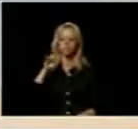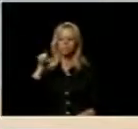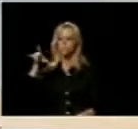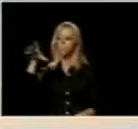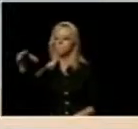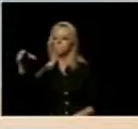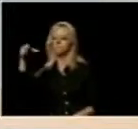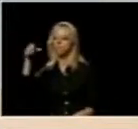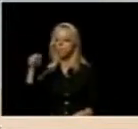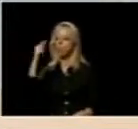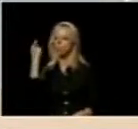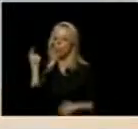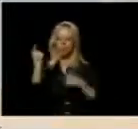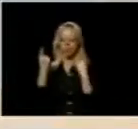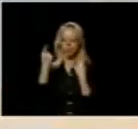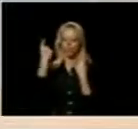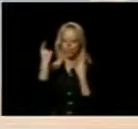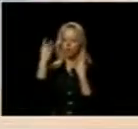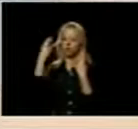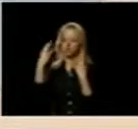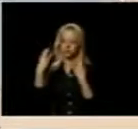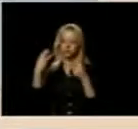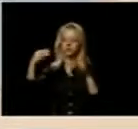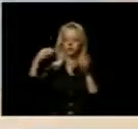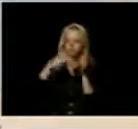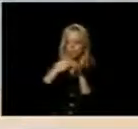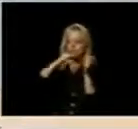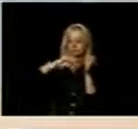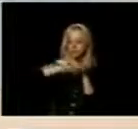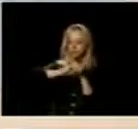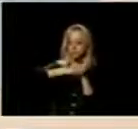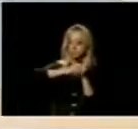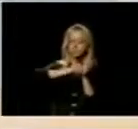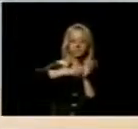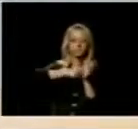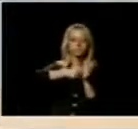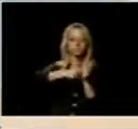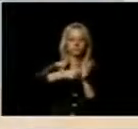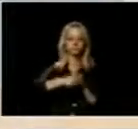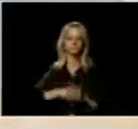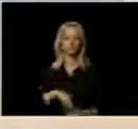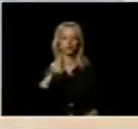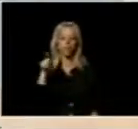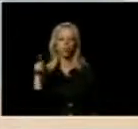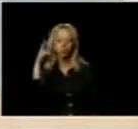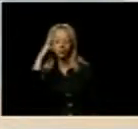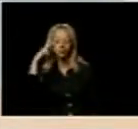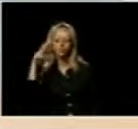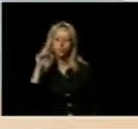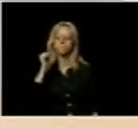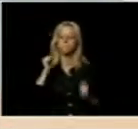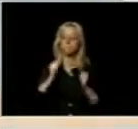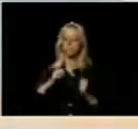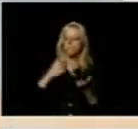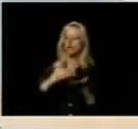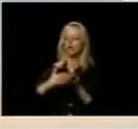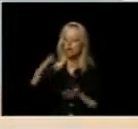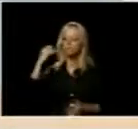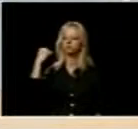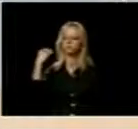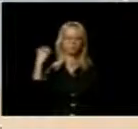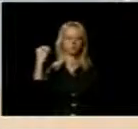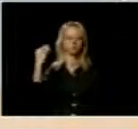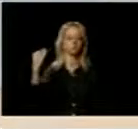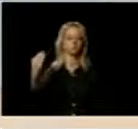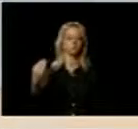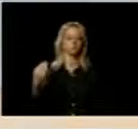da frente, vai ficar as quatro rodas com três parafusos, e aí dá para o senhor seguir viagem. Aí ele olhou